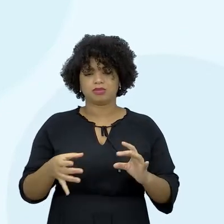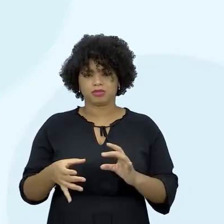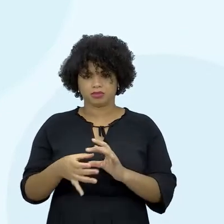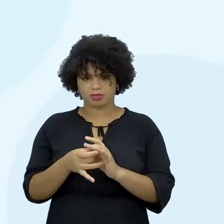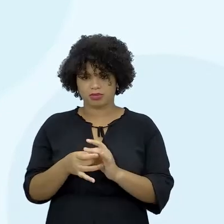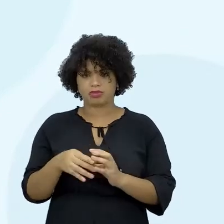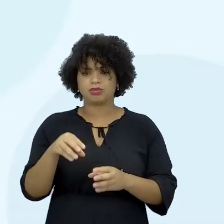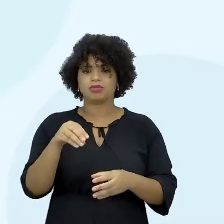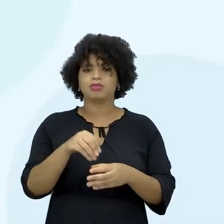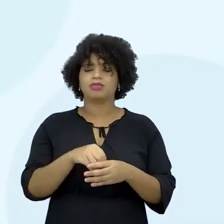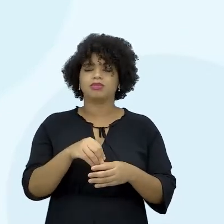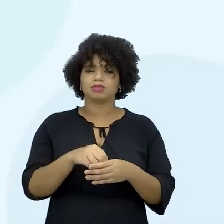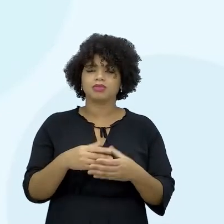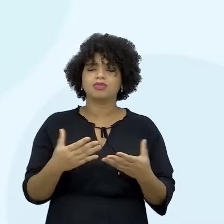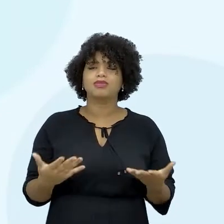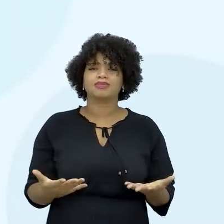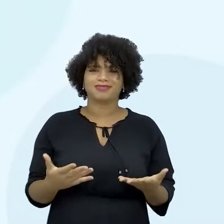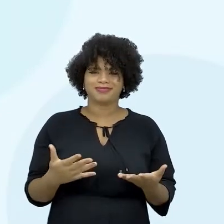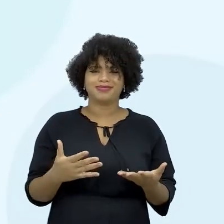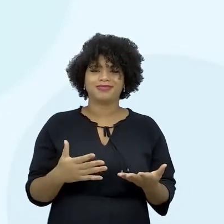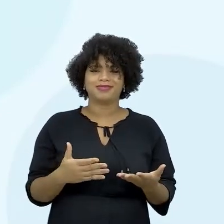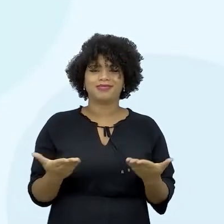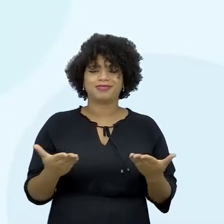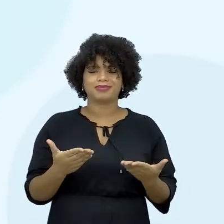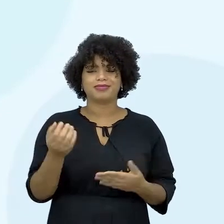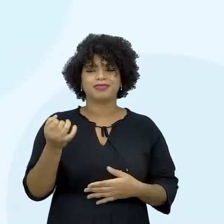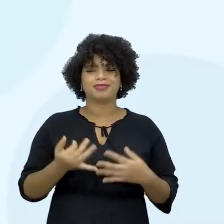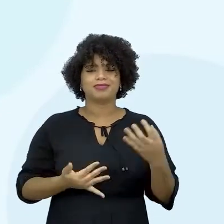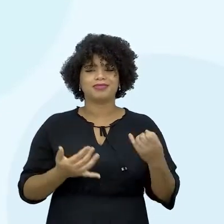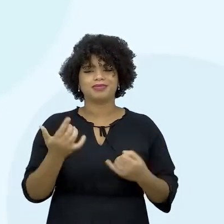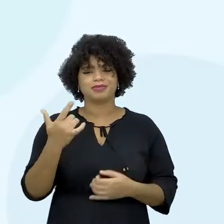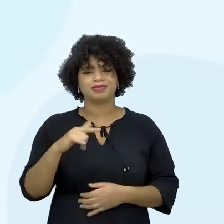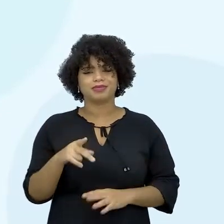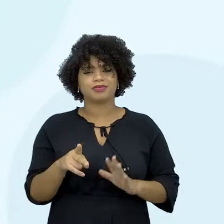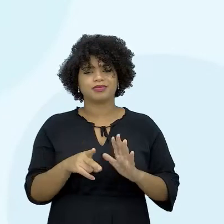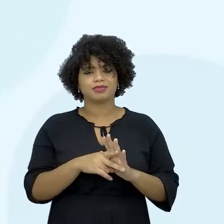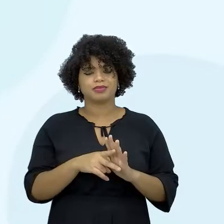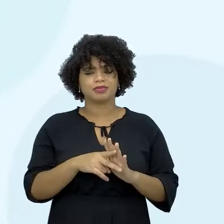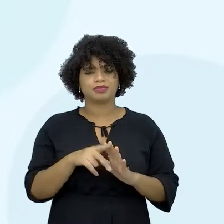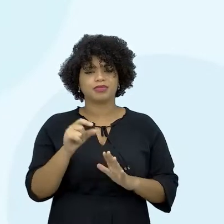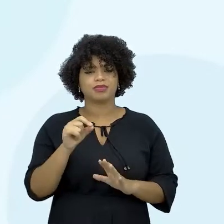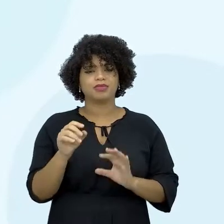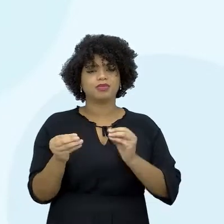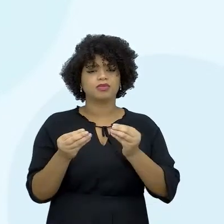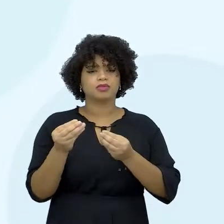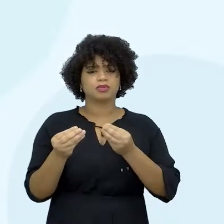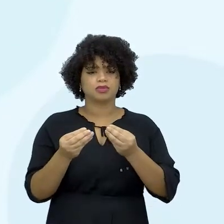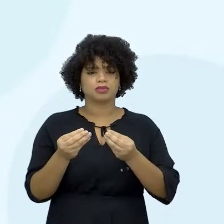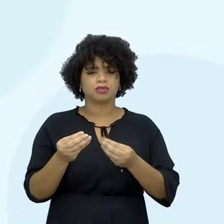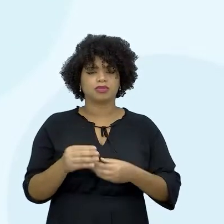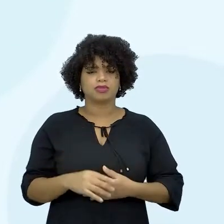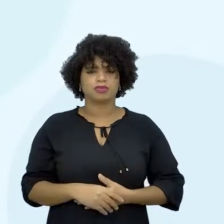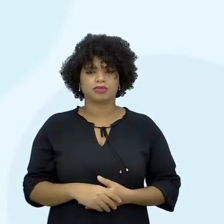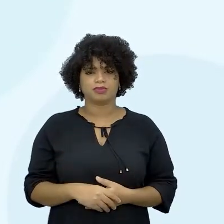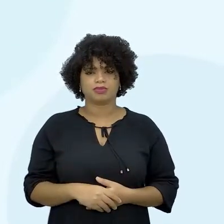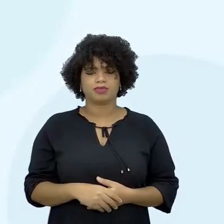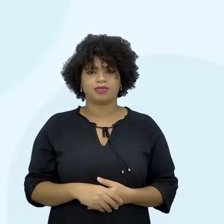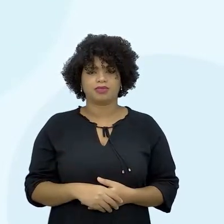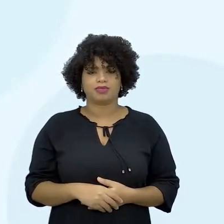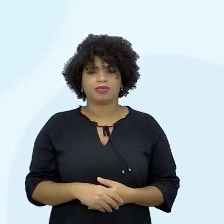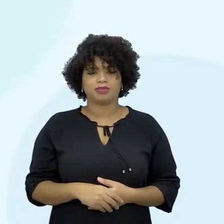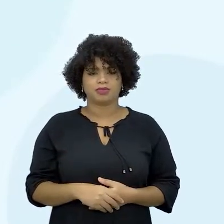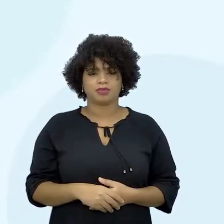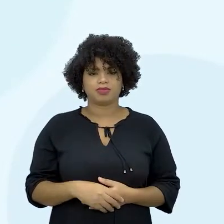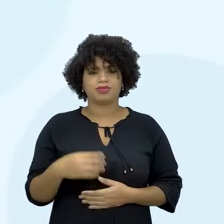do nosso componente. E aí agora nós vamos falar um pouquinho aí sobre os eixos estruturantes, certo? Então assim,